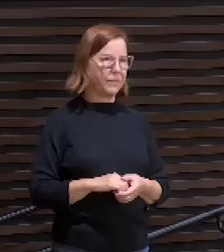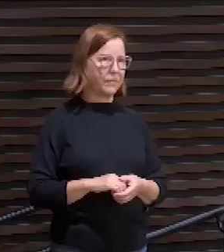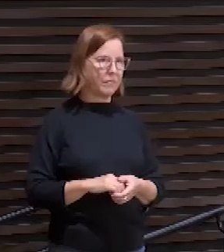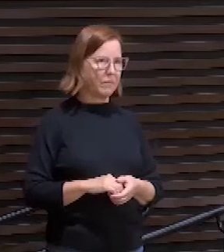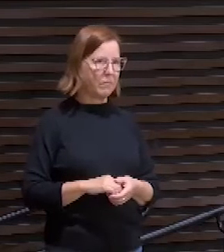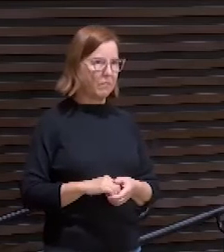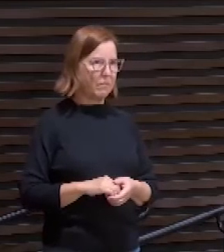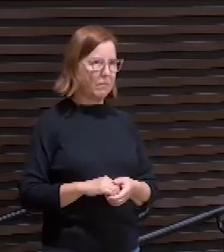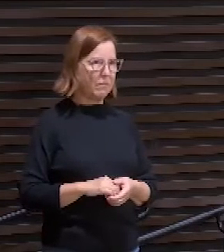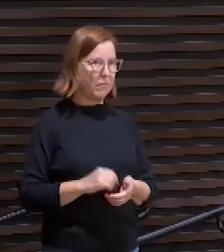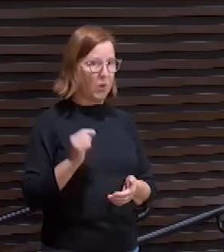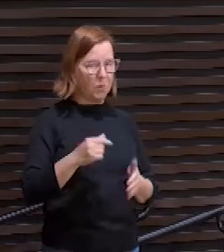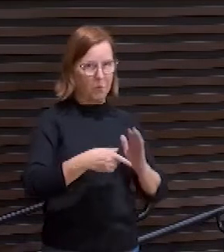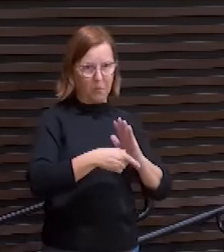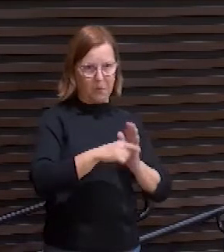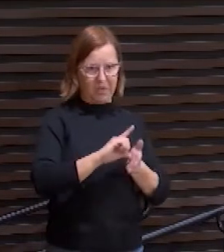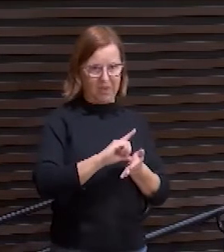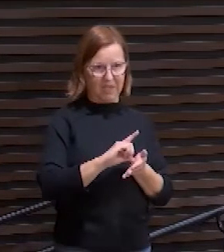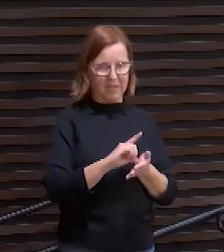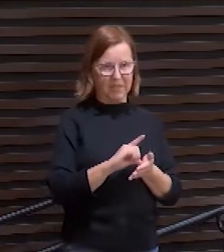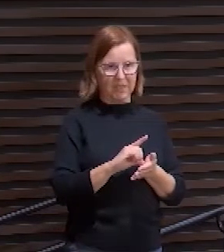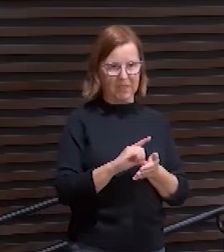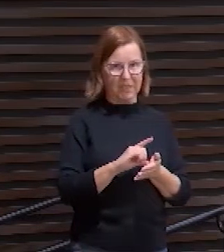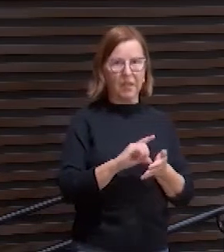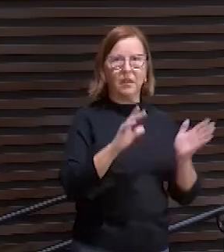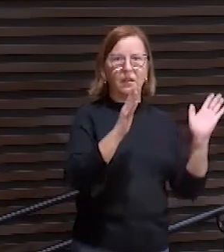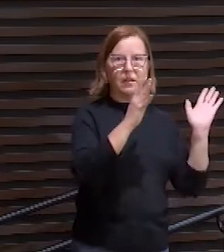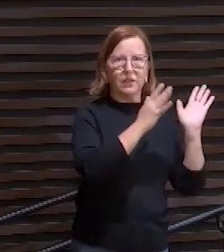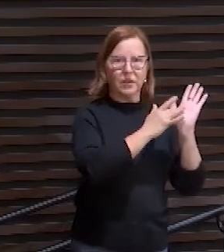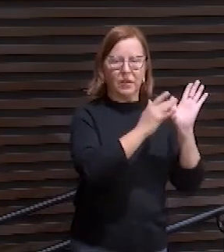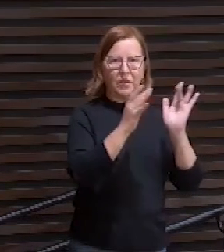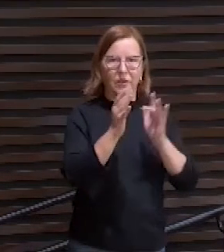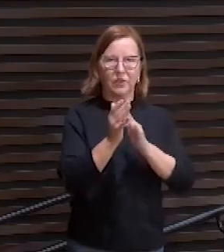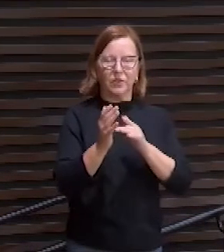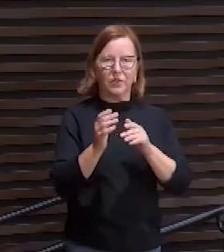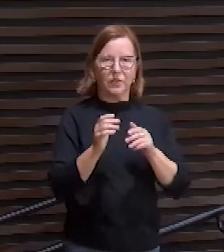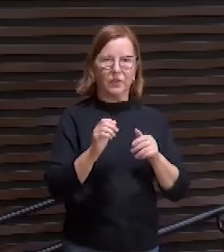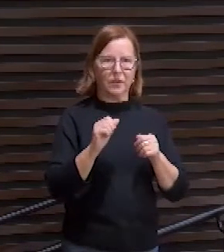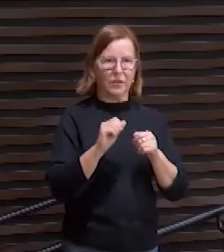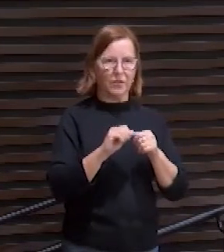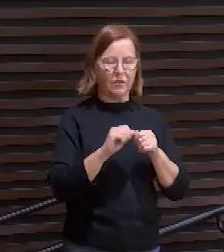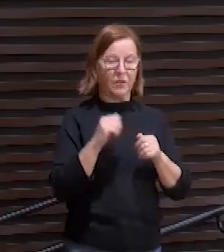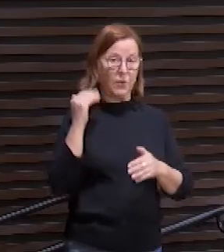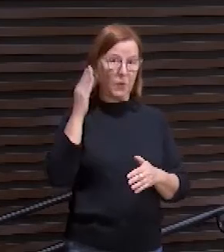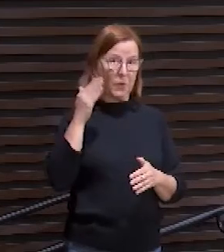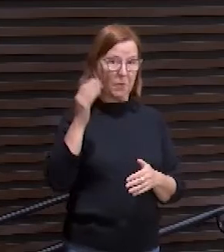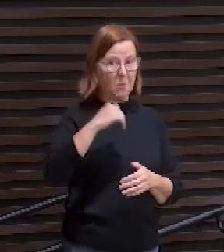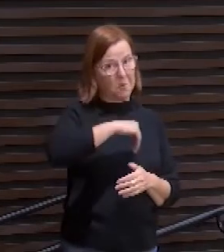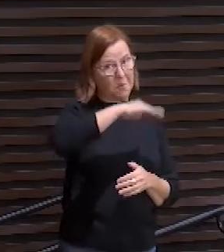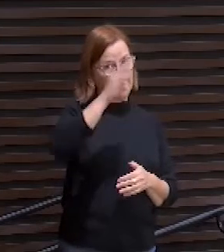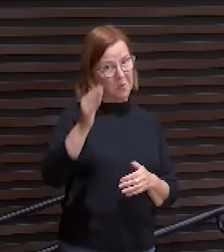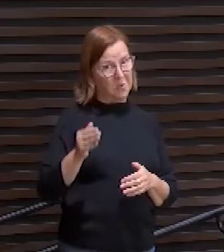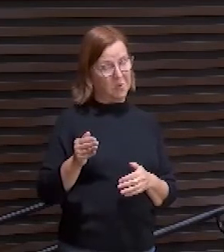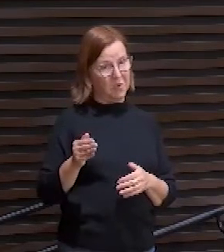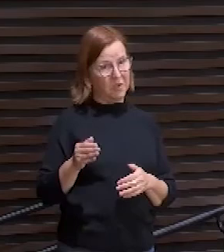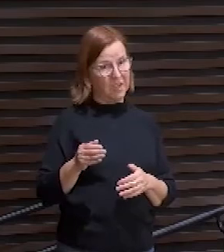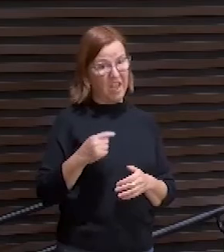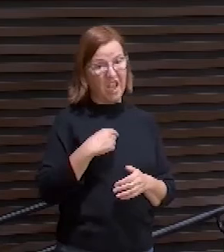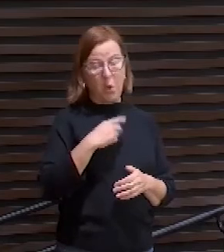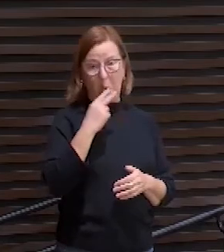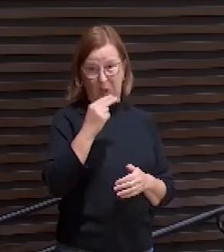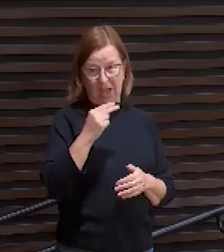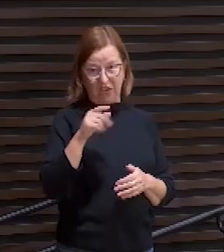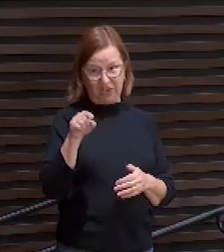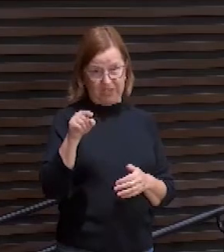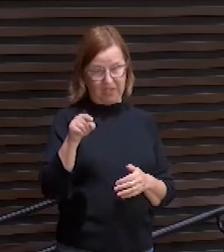Um pouco antes, Jesus havia feito um sermão lá no monte. Eu acho que esse jovem rico